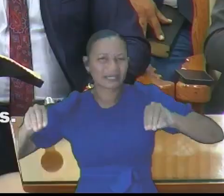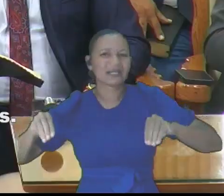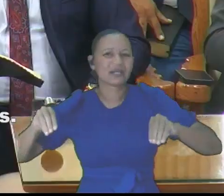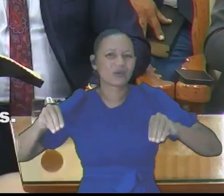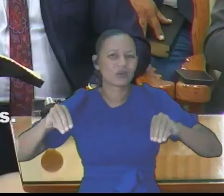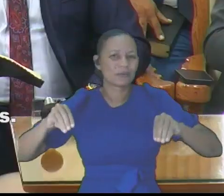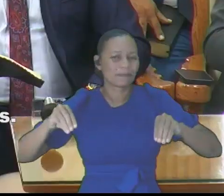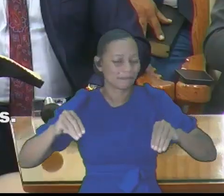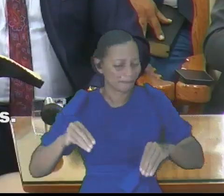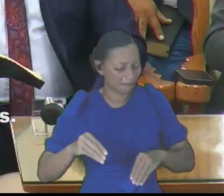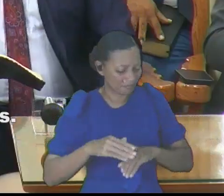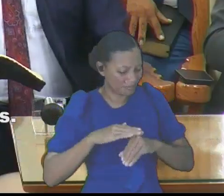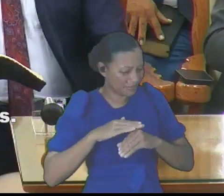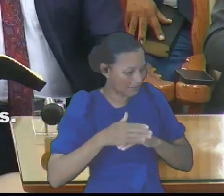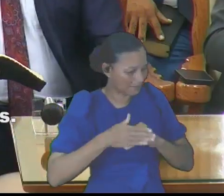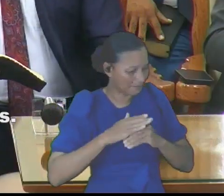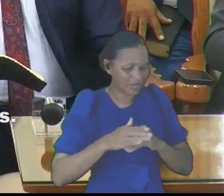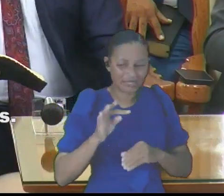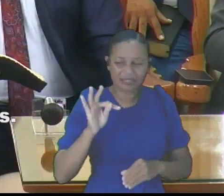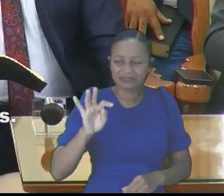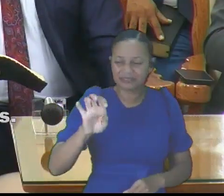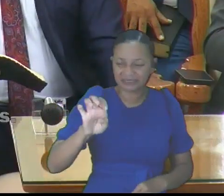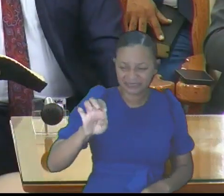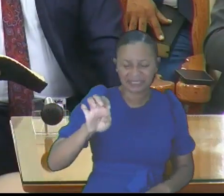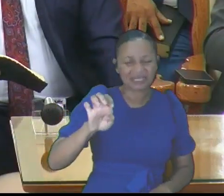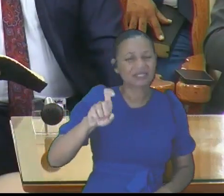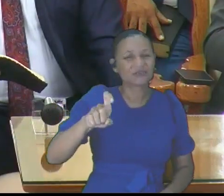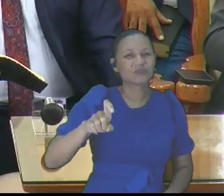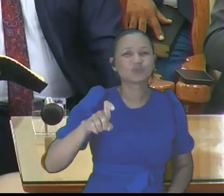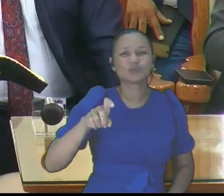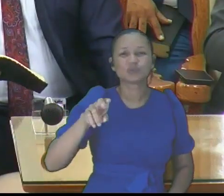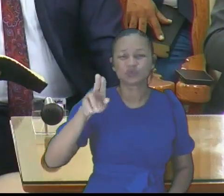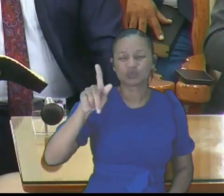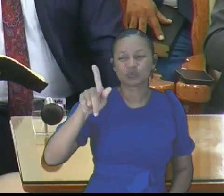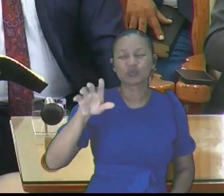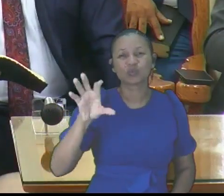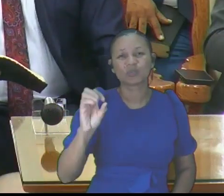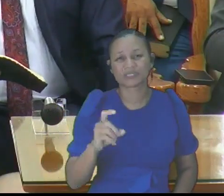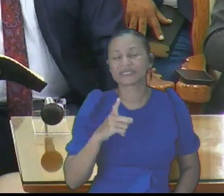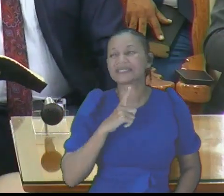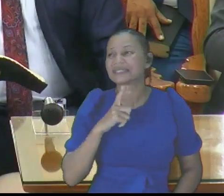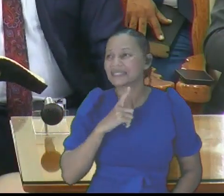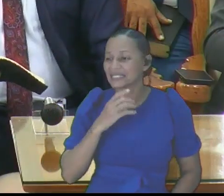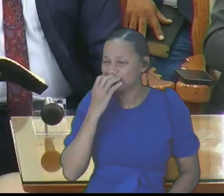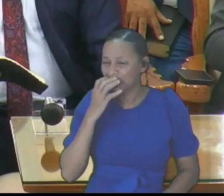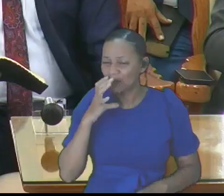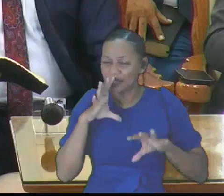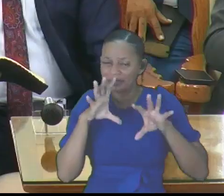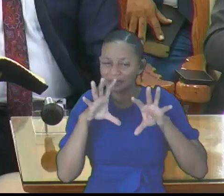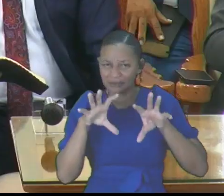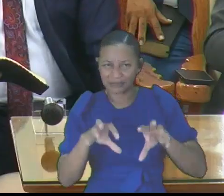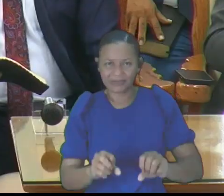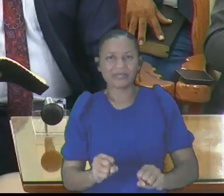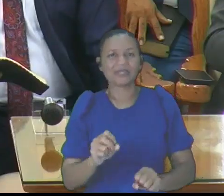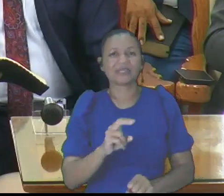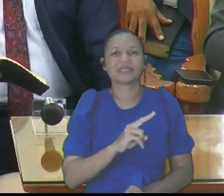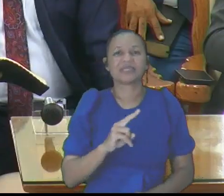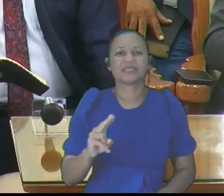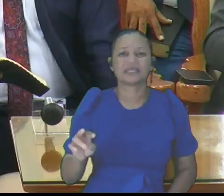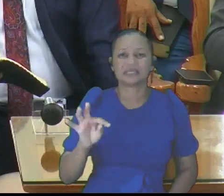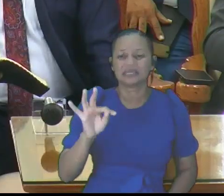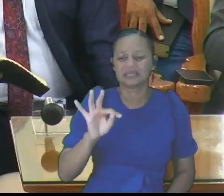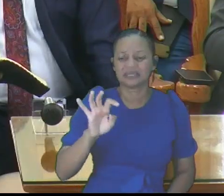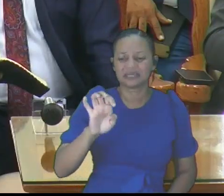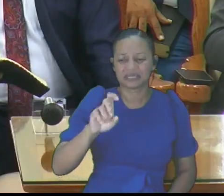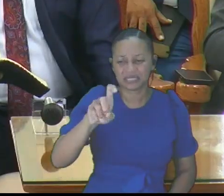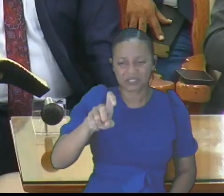de tudo, de pele de texugo. Aqui no Brasil tem um animal chamado, em outros países, chamado texugo do